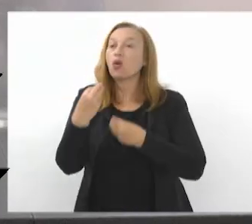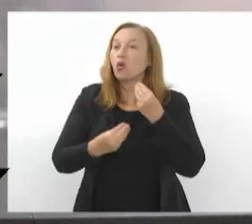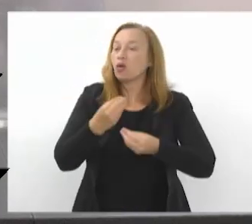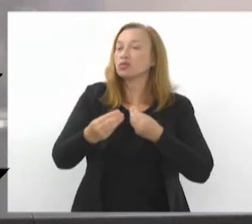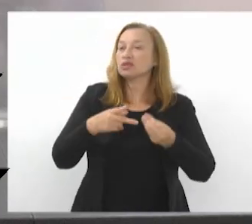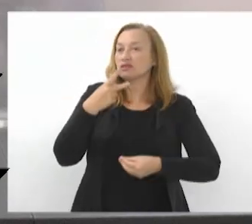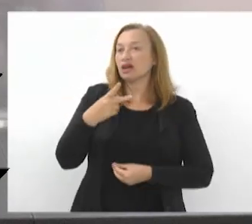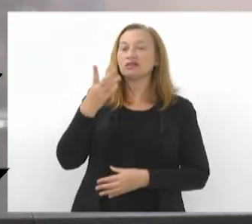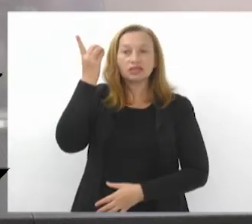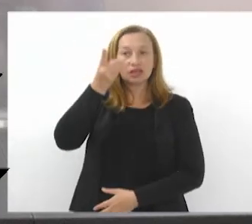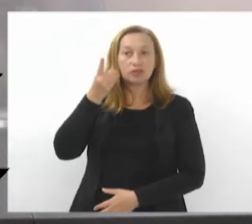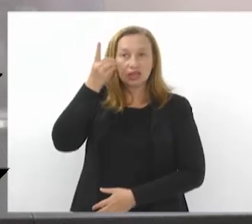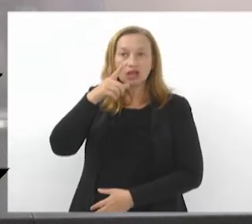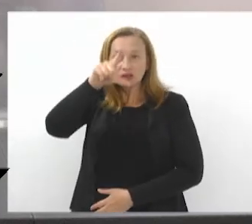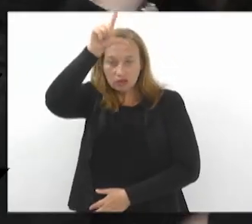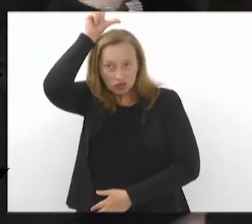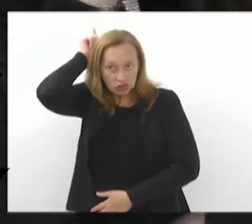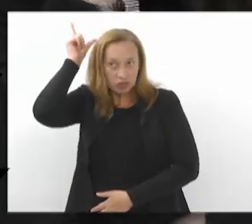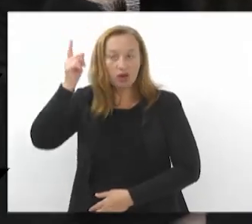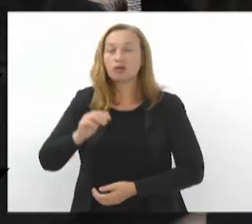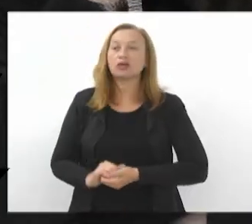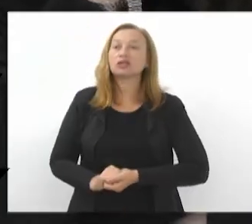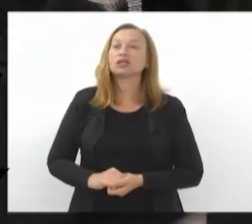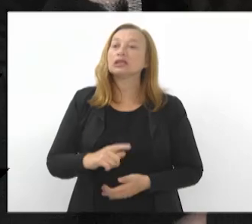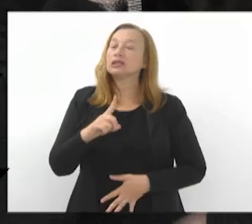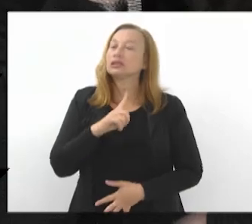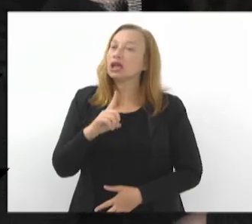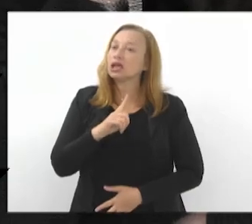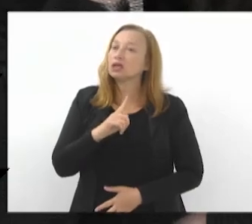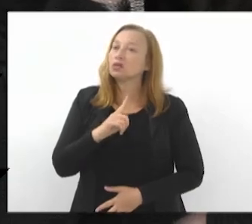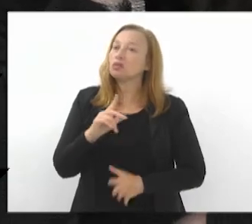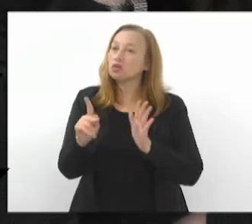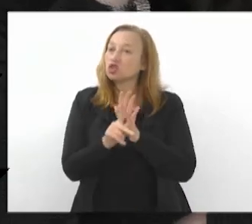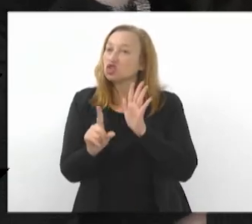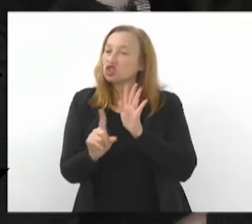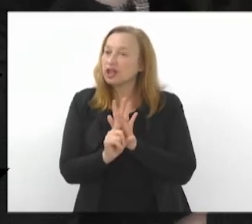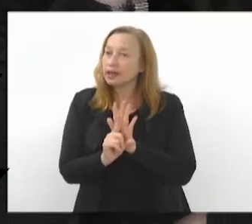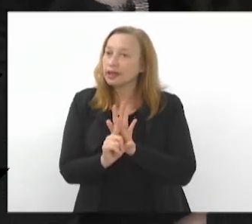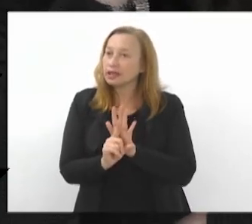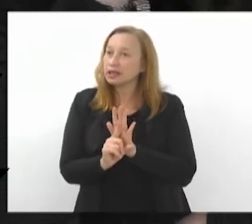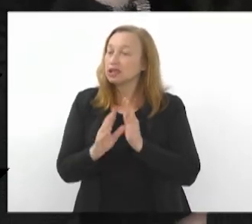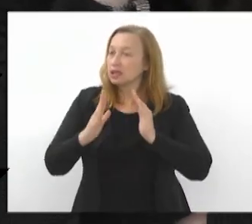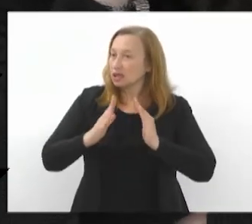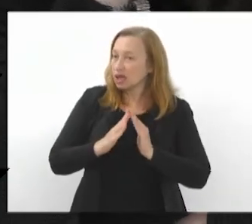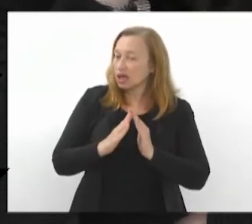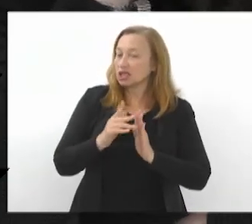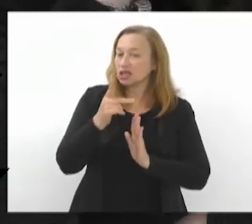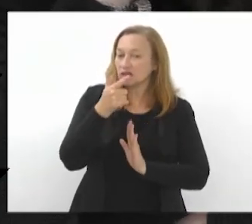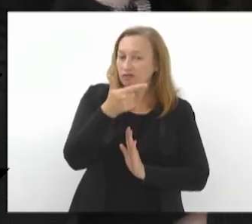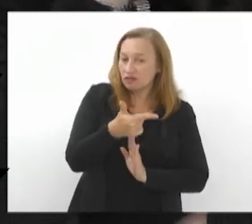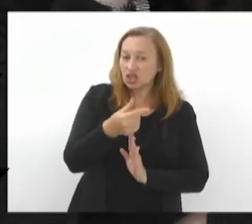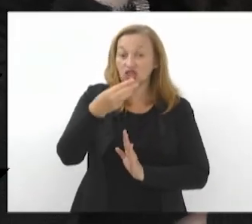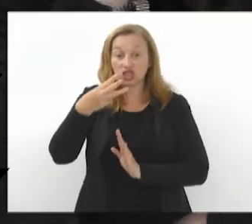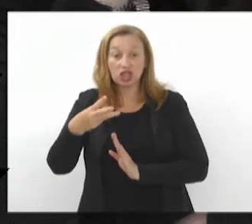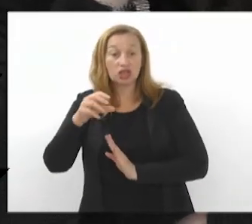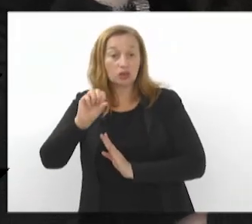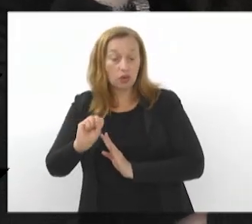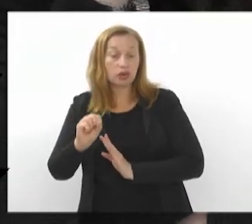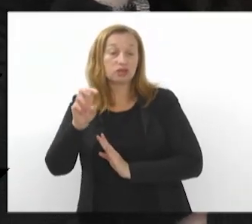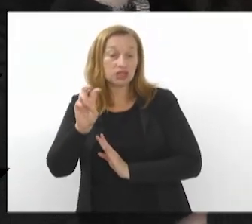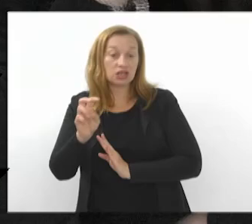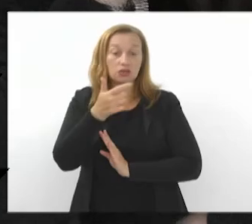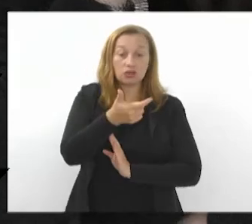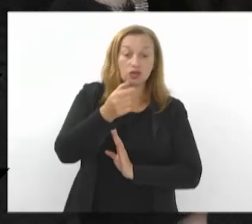pelo deputado Luiz Paulo, né, que tem um projeto de lei na Casa 2385 de